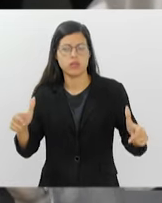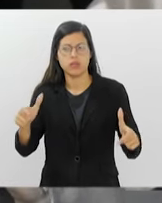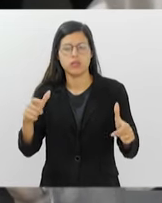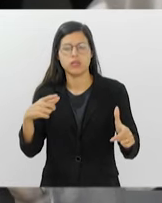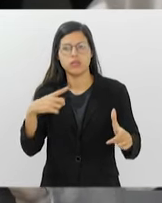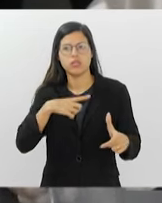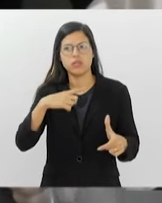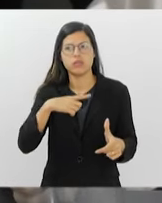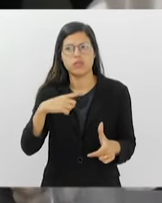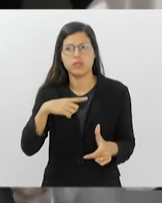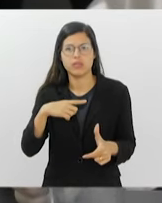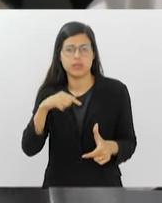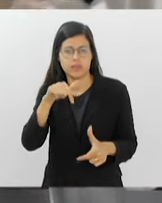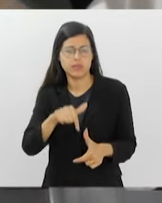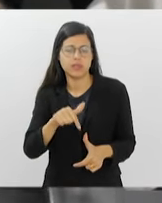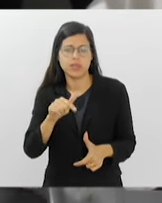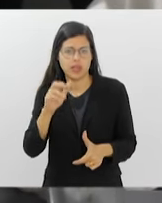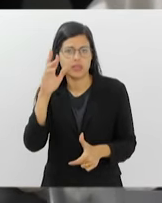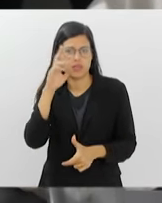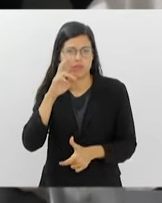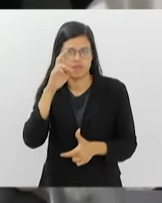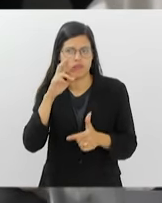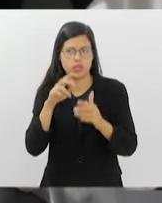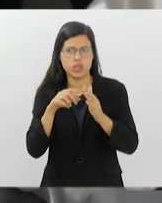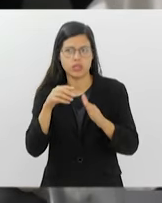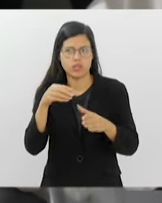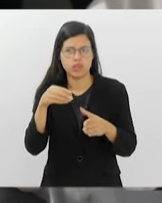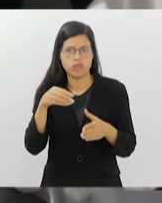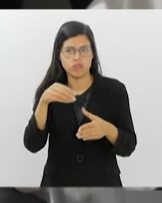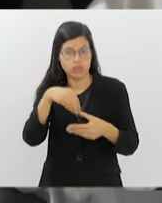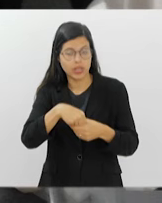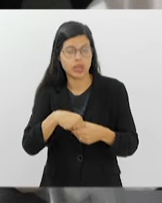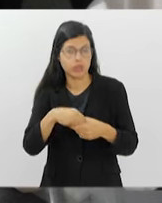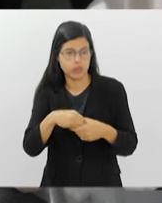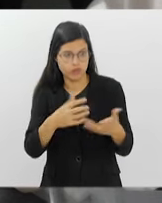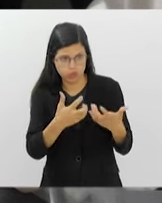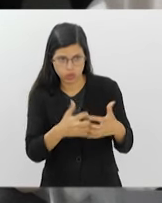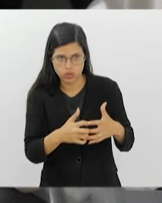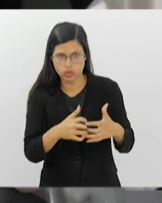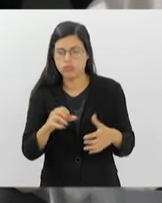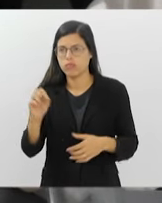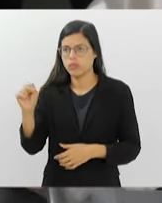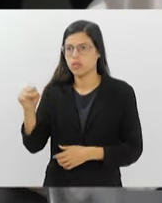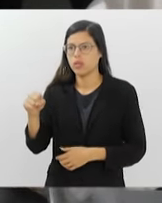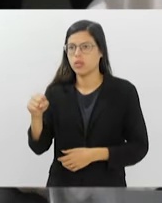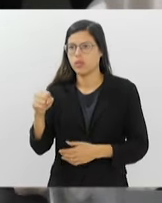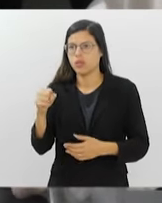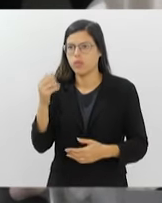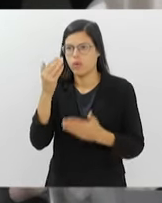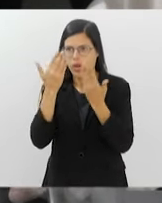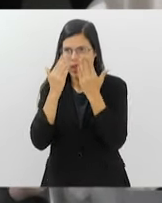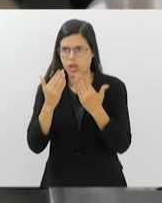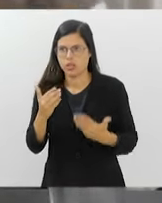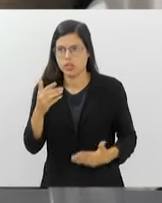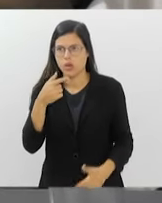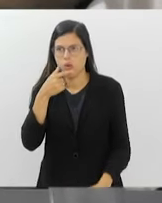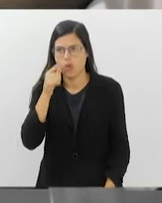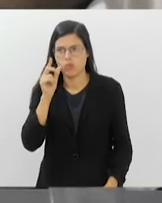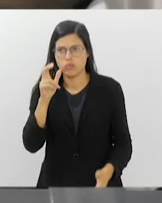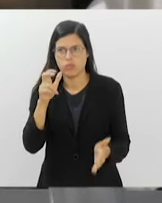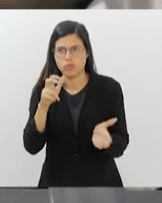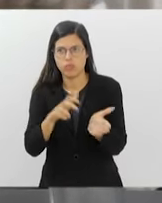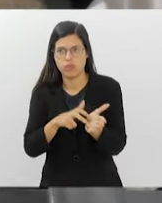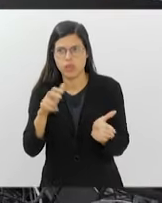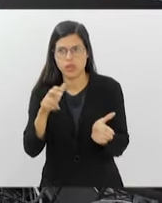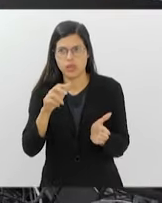mer lá dentro essa rede Então tá funcionando né sim sim senhor fo foi historiada ontem de manhã das arenas das arenas